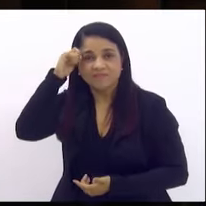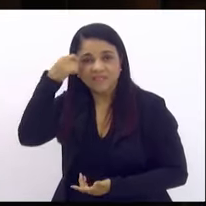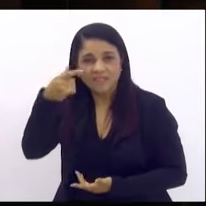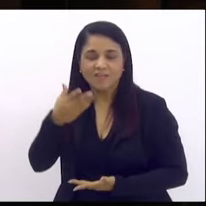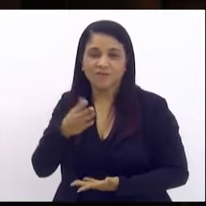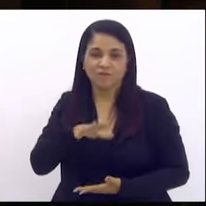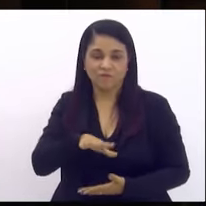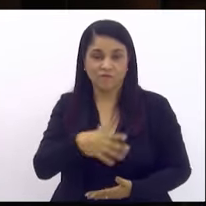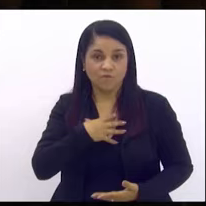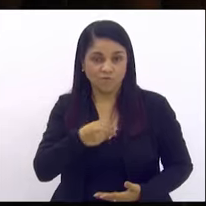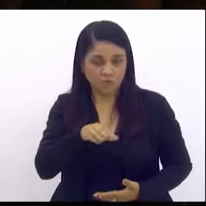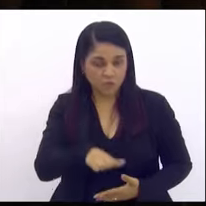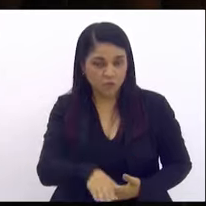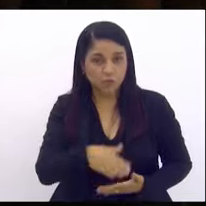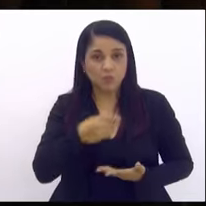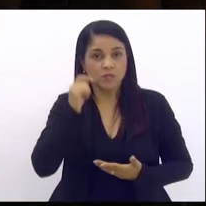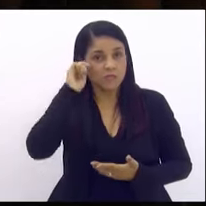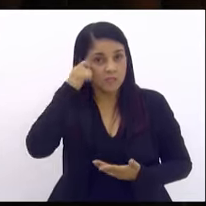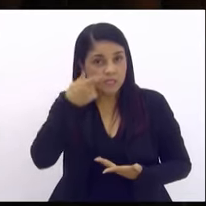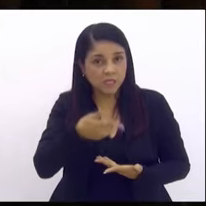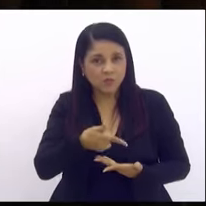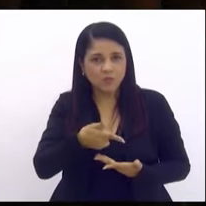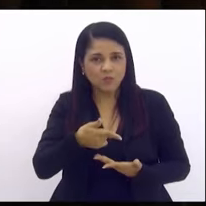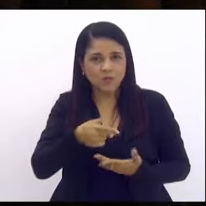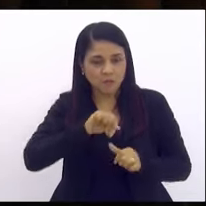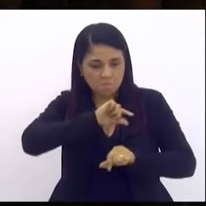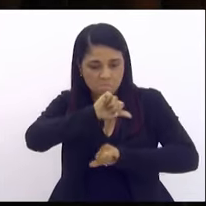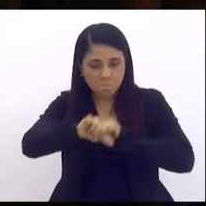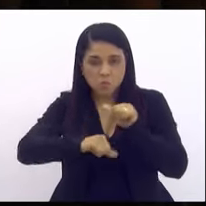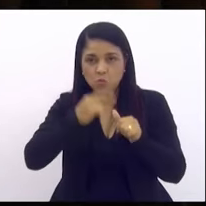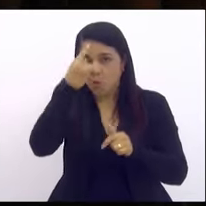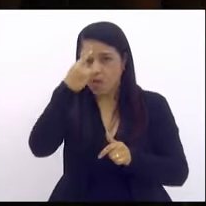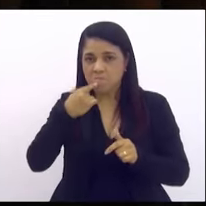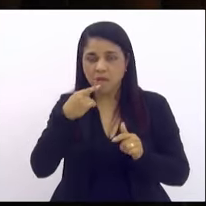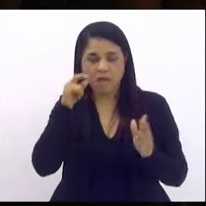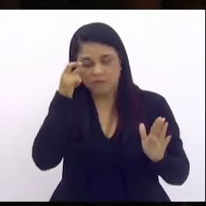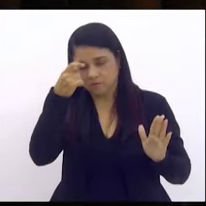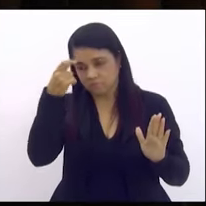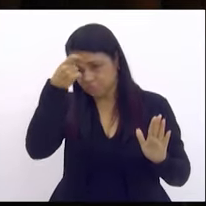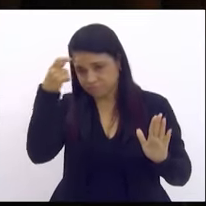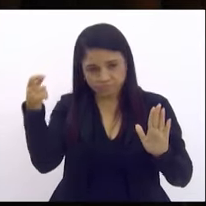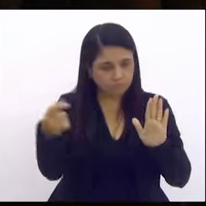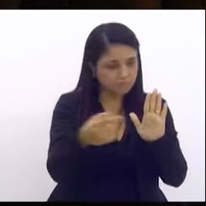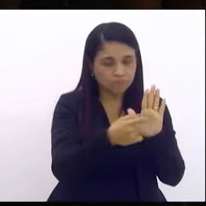essas nuances que a gente precisa discutir não